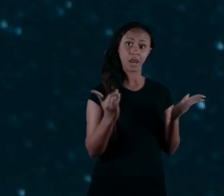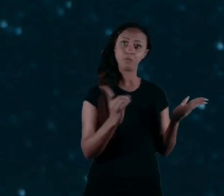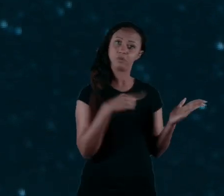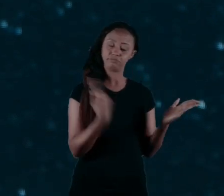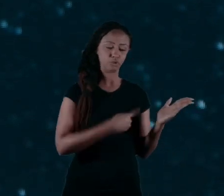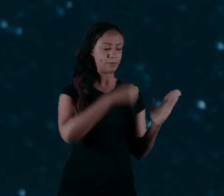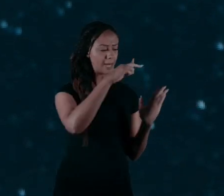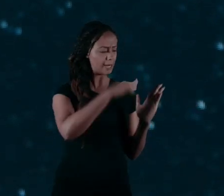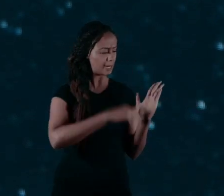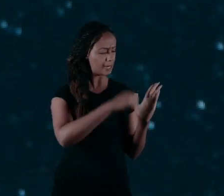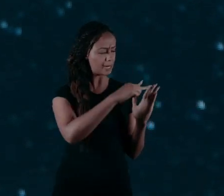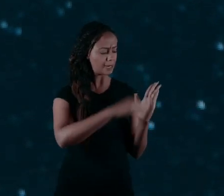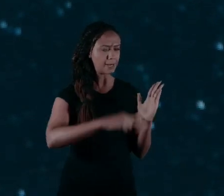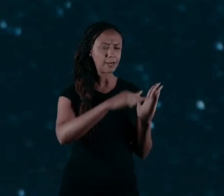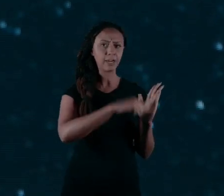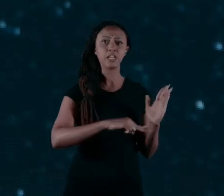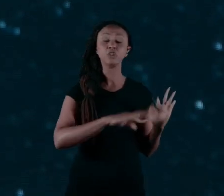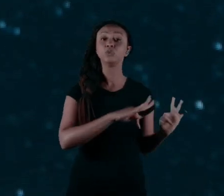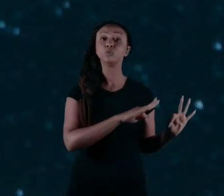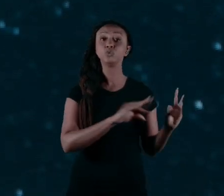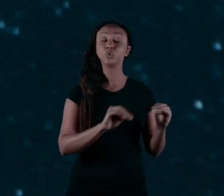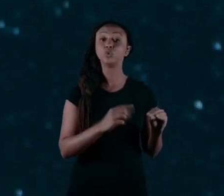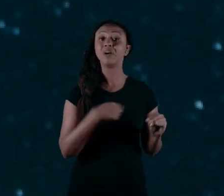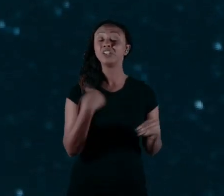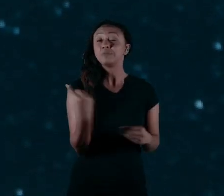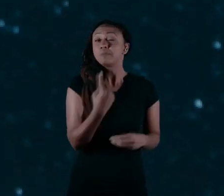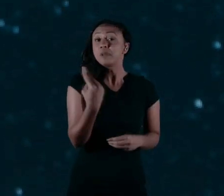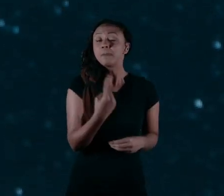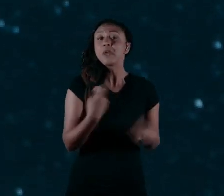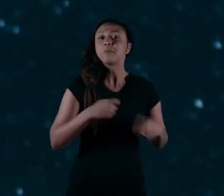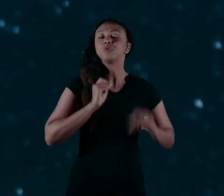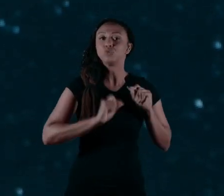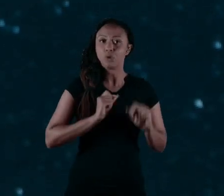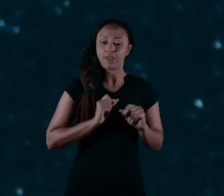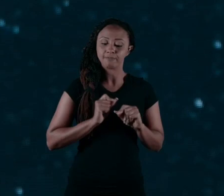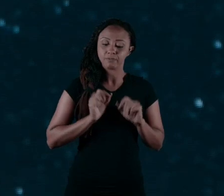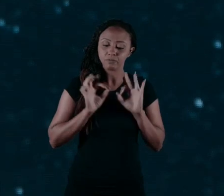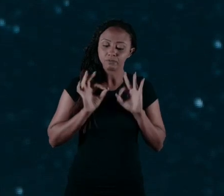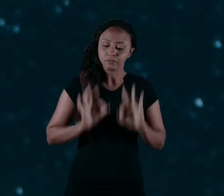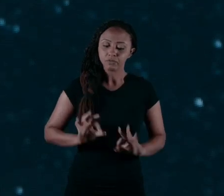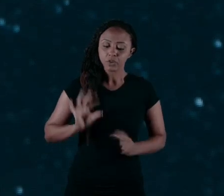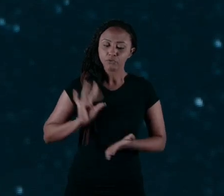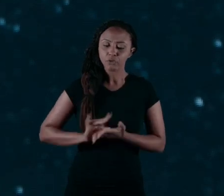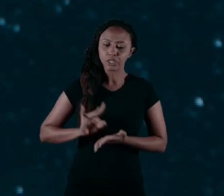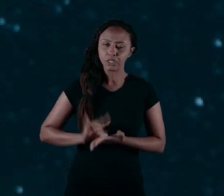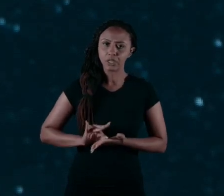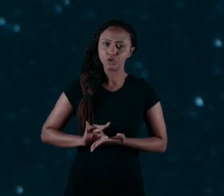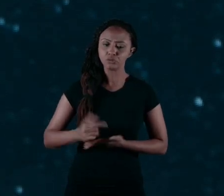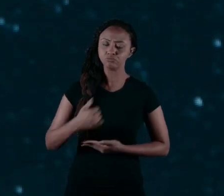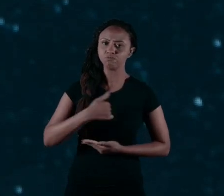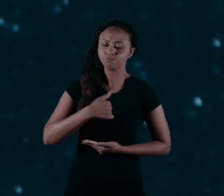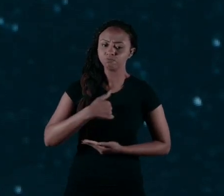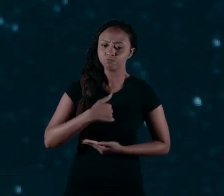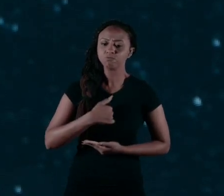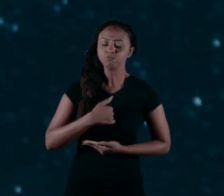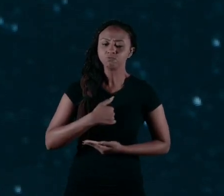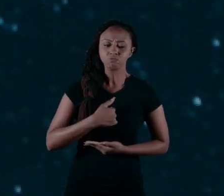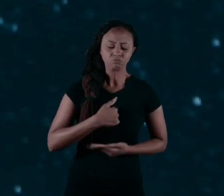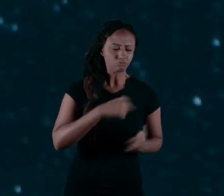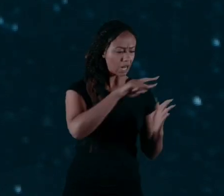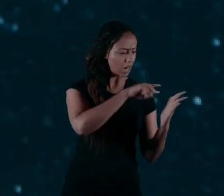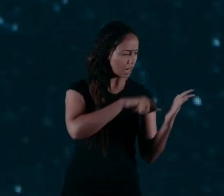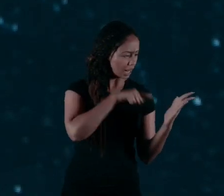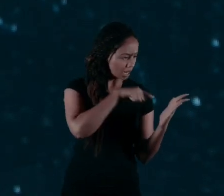a primeira coisa que a gente tem que ter é honestidade para saber se estamos